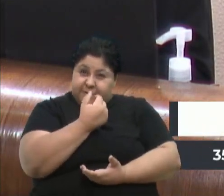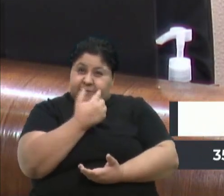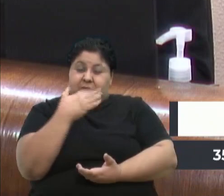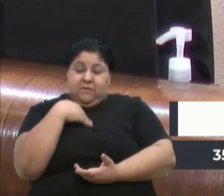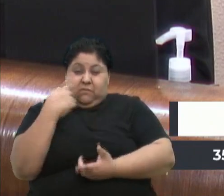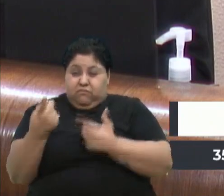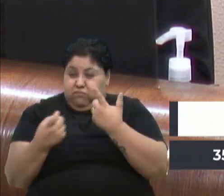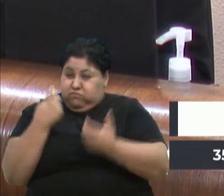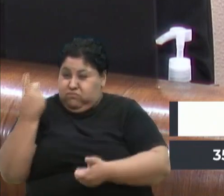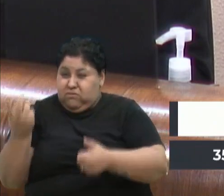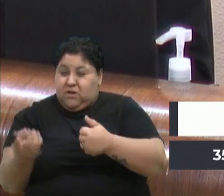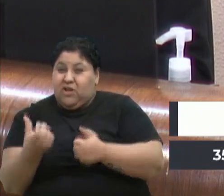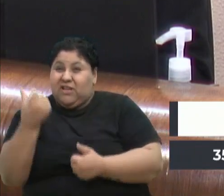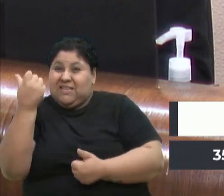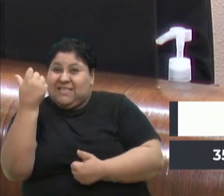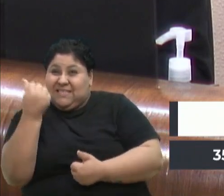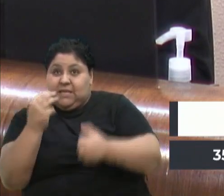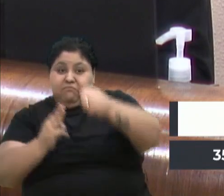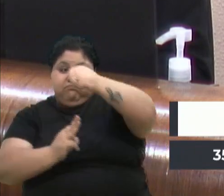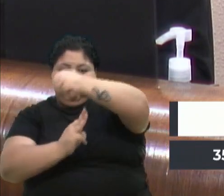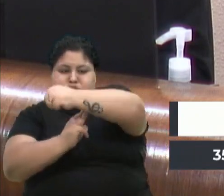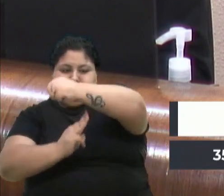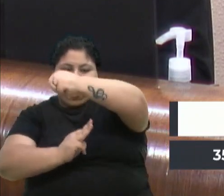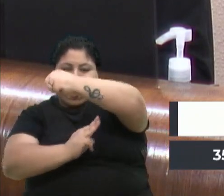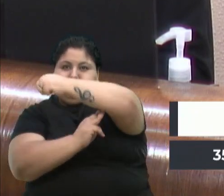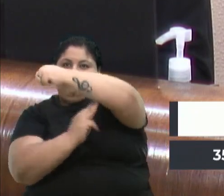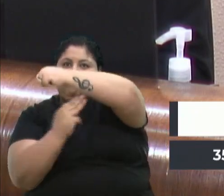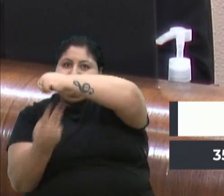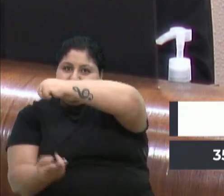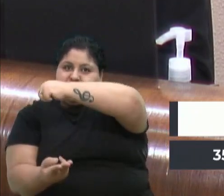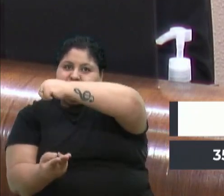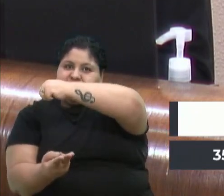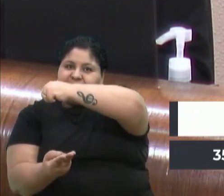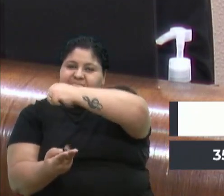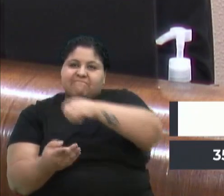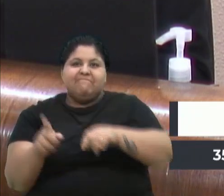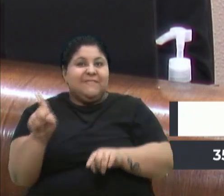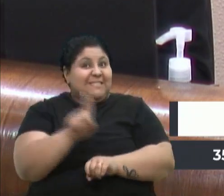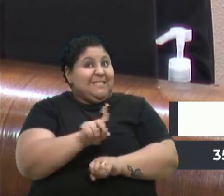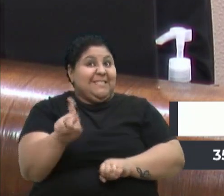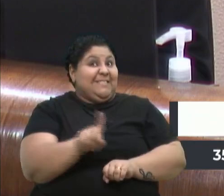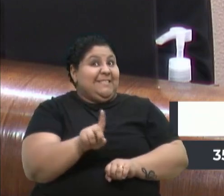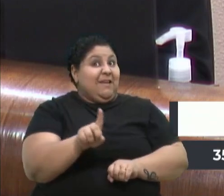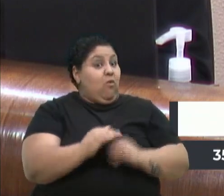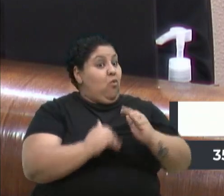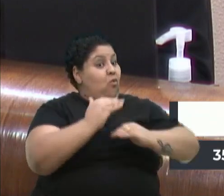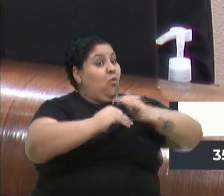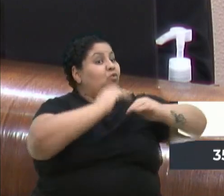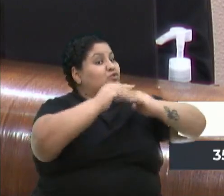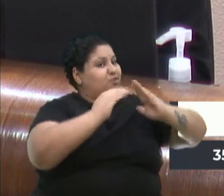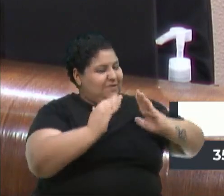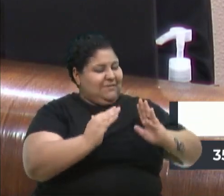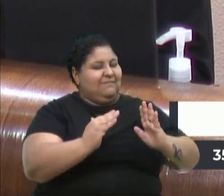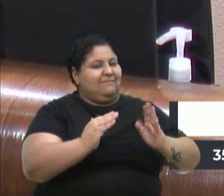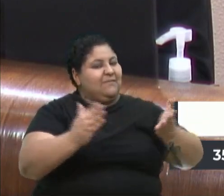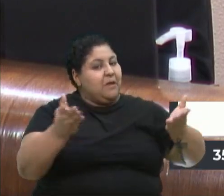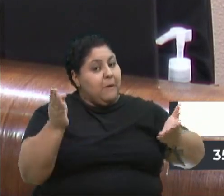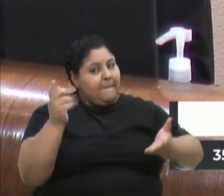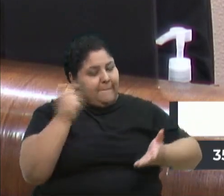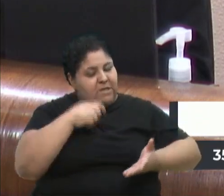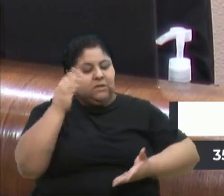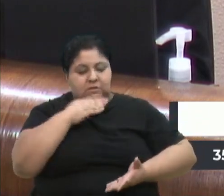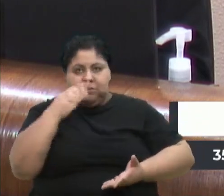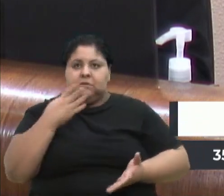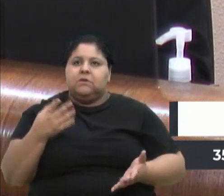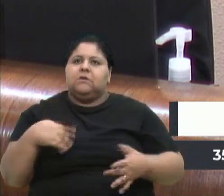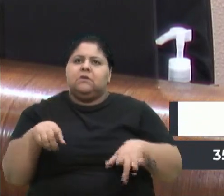que caíram e, infelizmente, não estão sendo reconstruídas o quanto antes. Eu acho que tem que ser urgente. Estou preocupado com o Free Flow